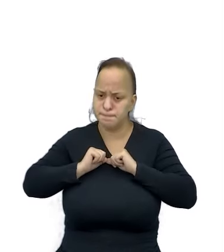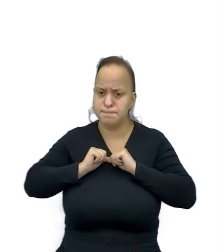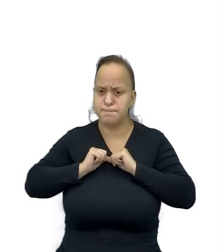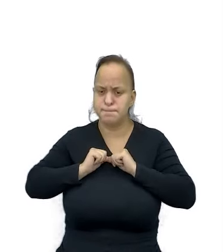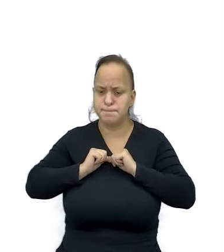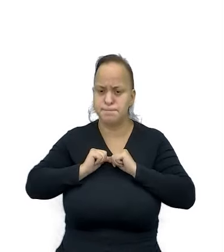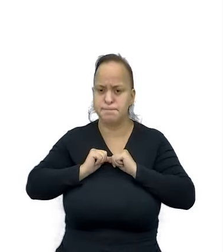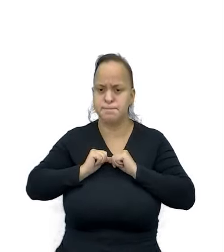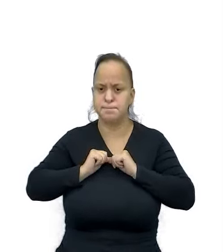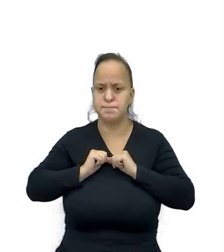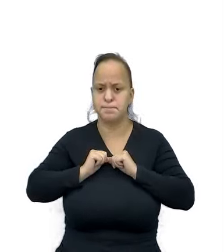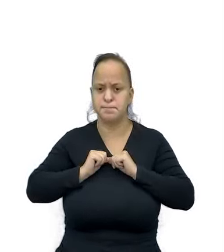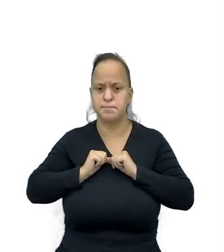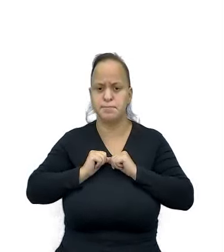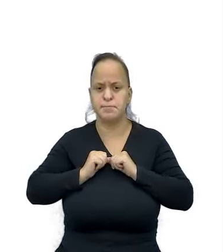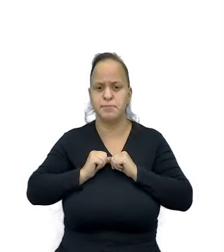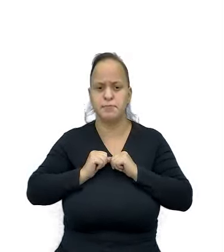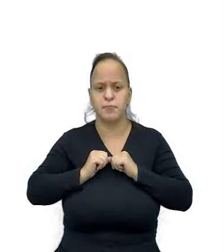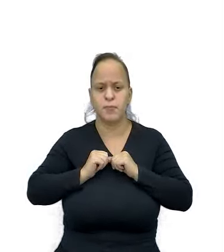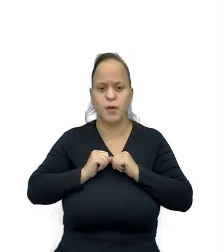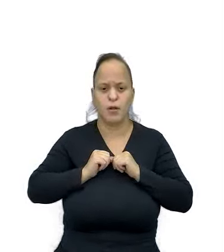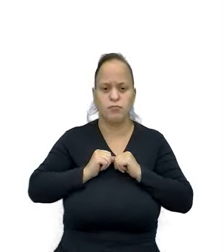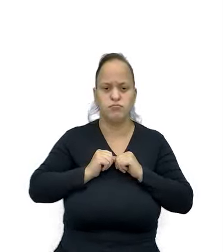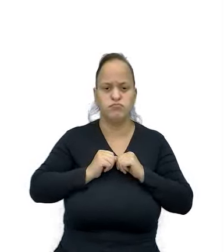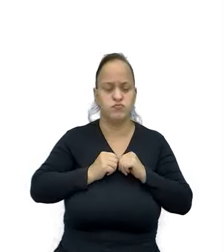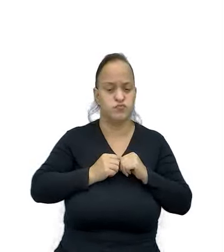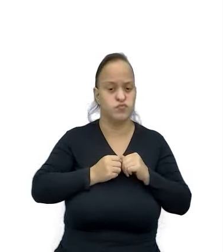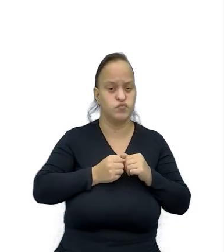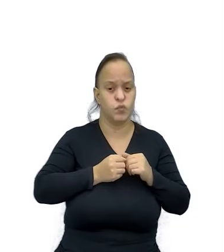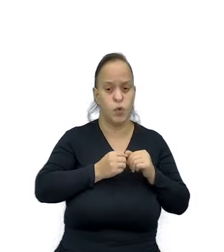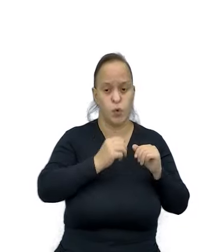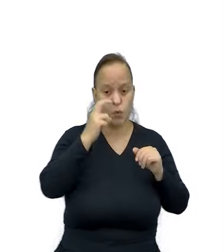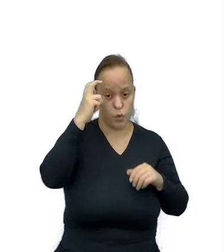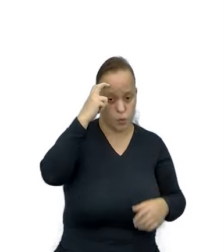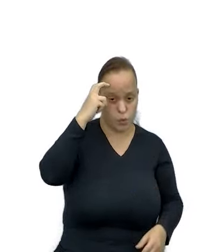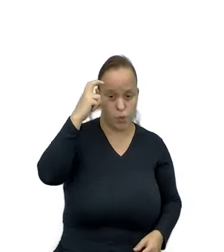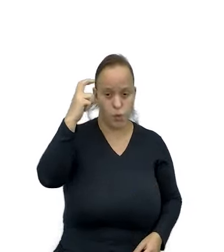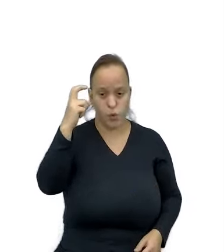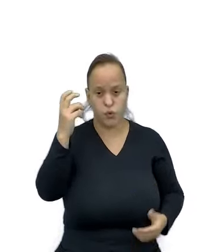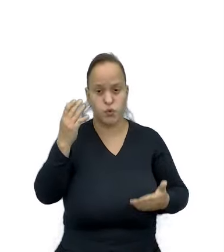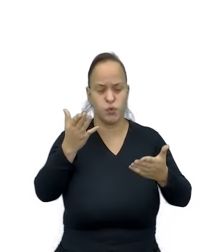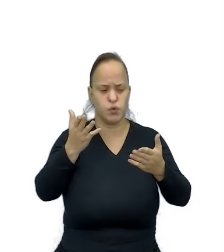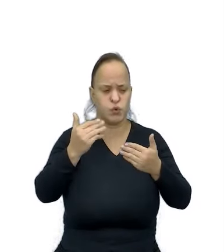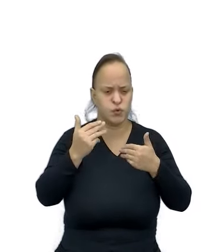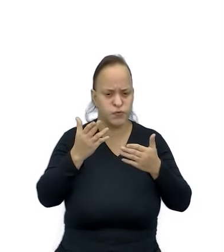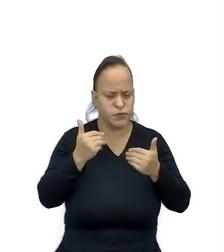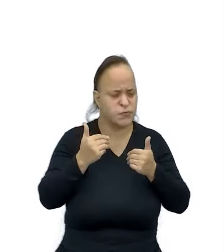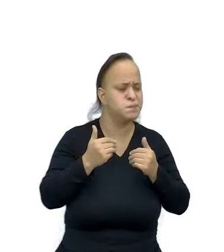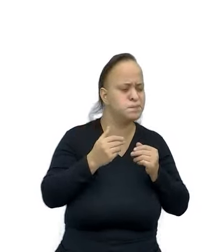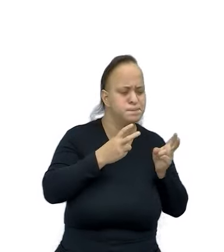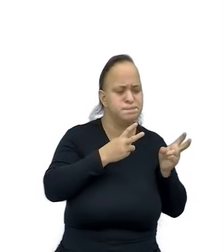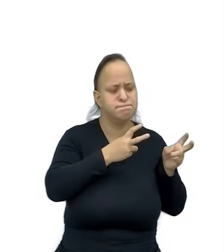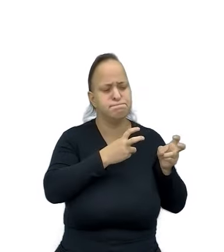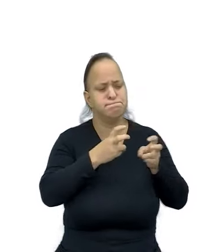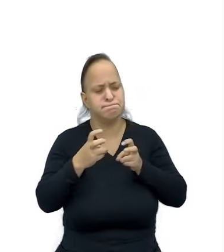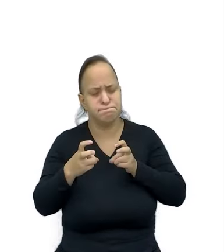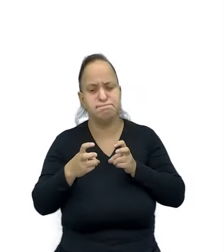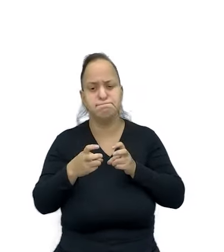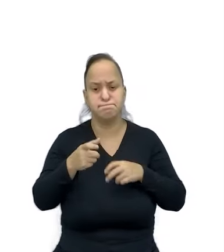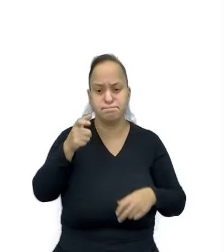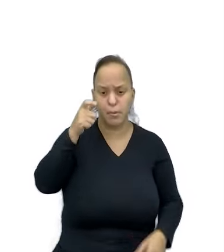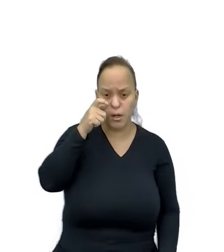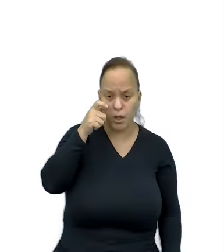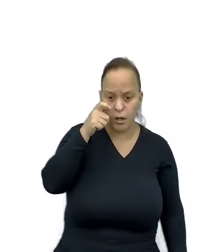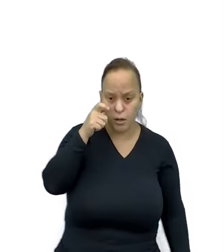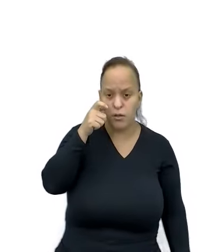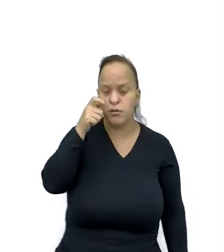resenha, tá? Apreciar a produção cultural juvenil, planejar e produzir uma resenha, levando em conta as características desse